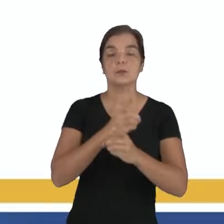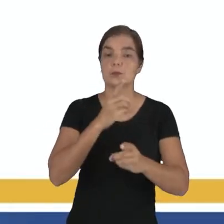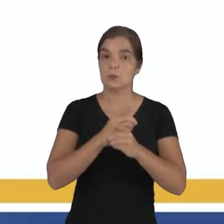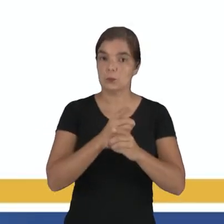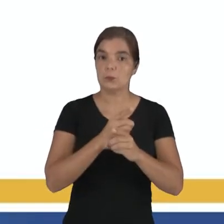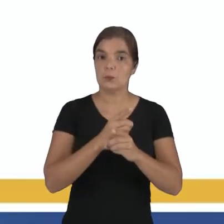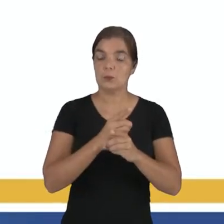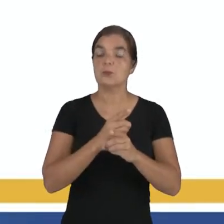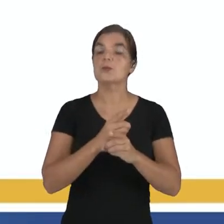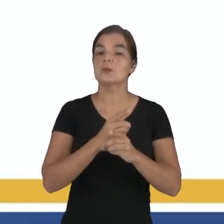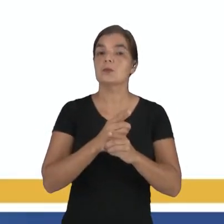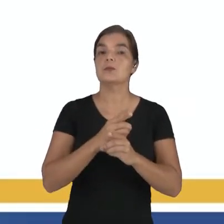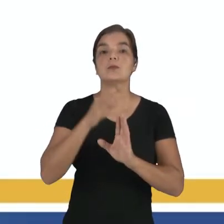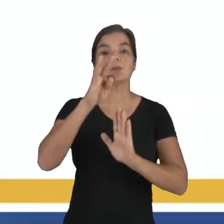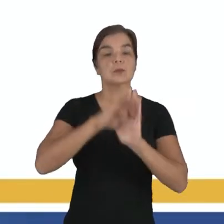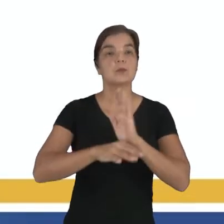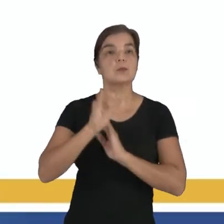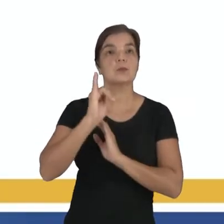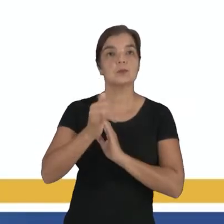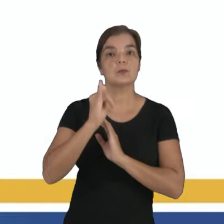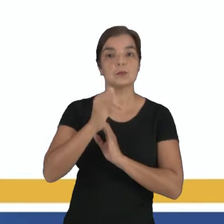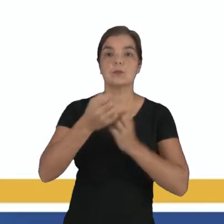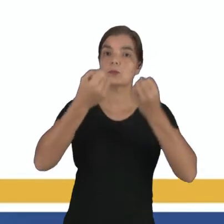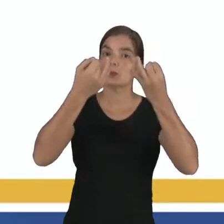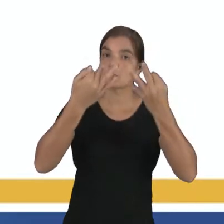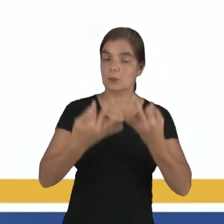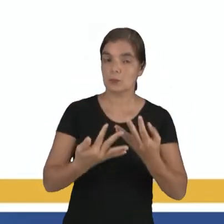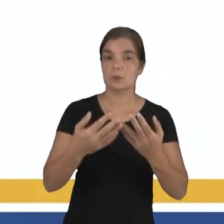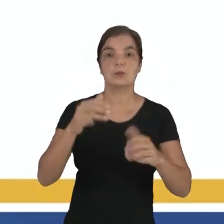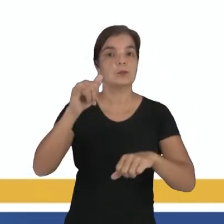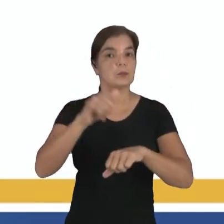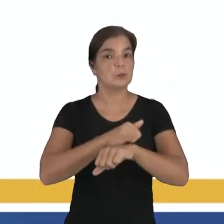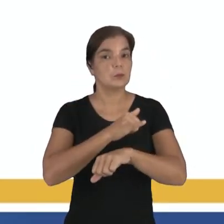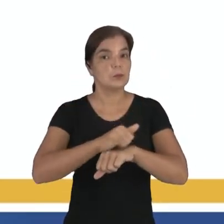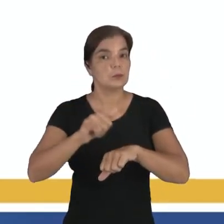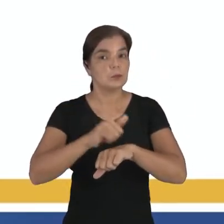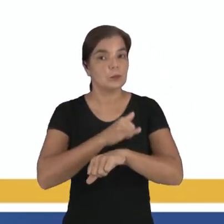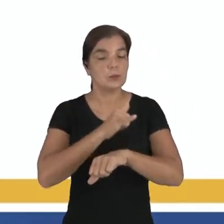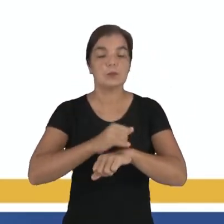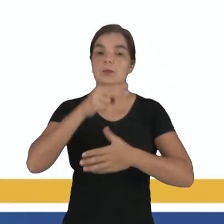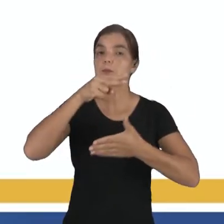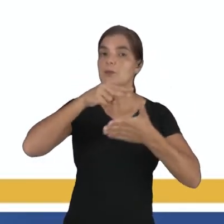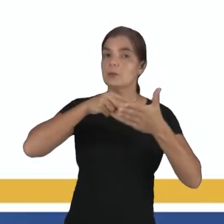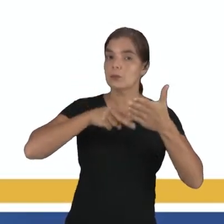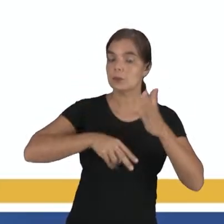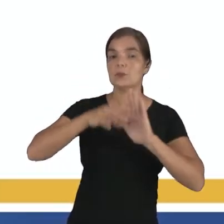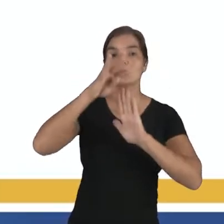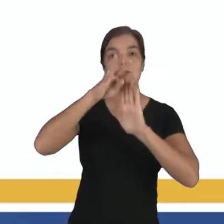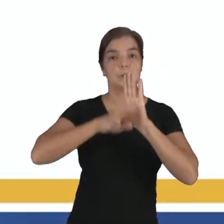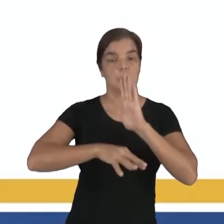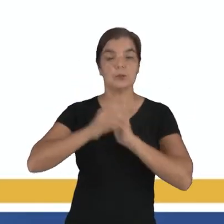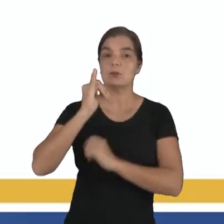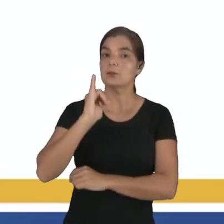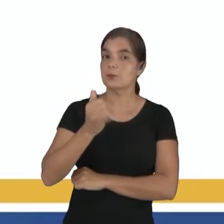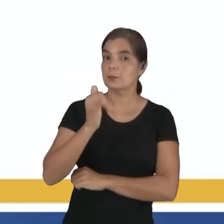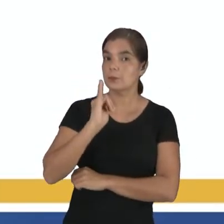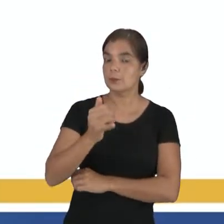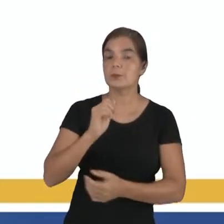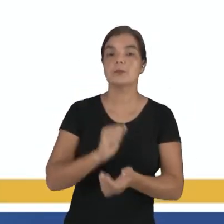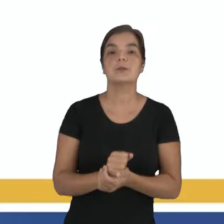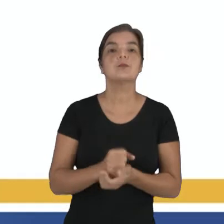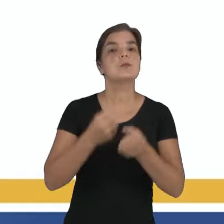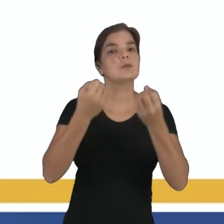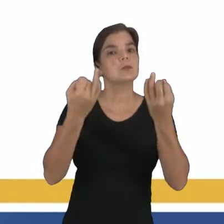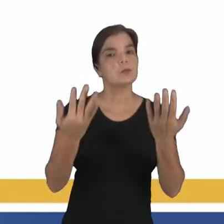do texto narrativo. Nós estamos falando de estratégias de leitura de um texto narrativo. E